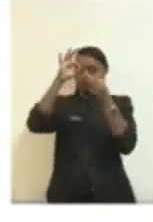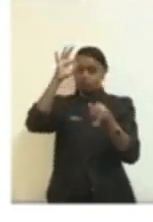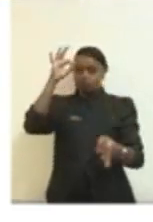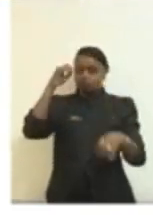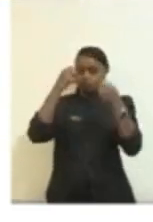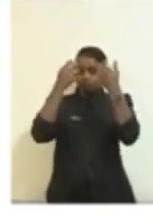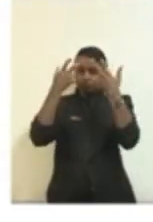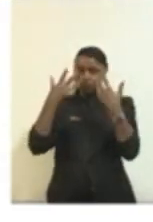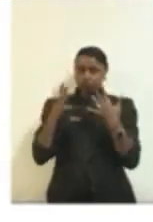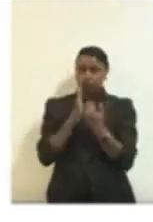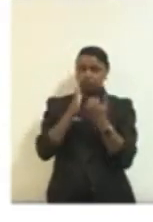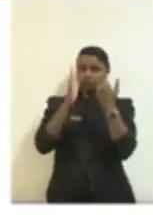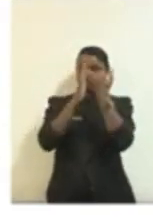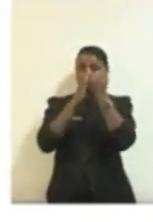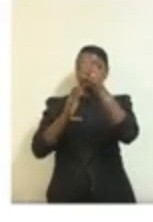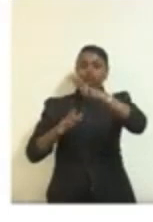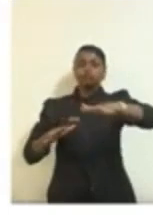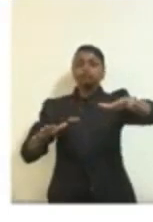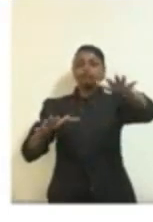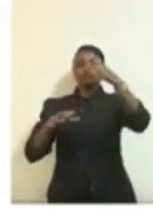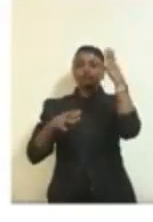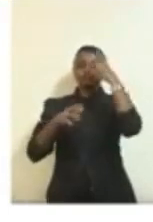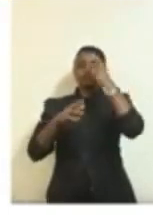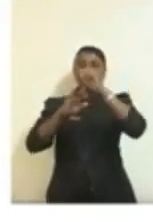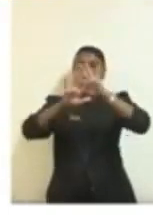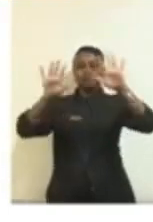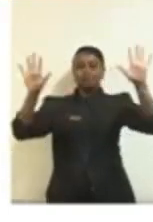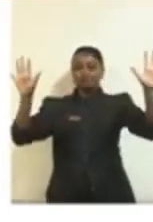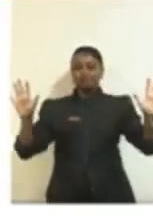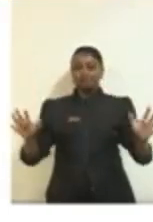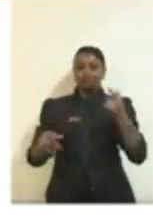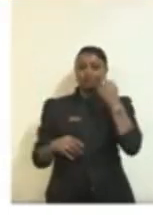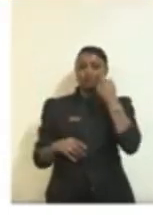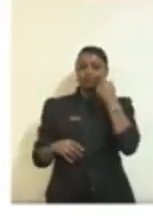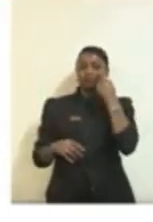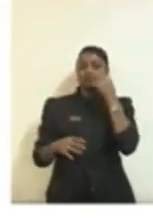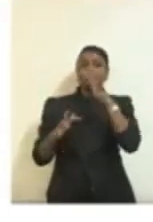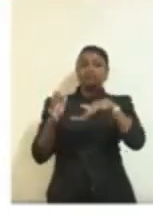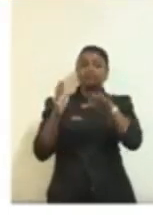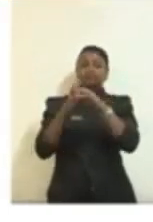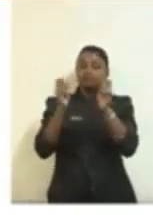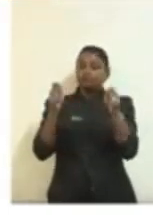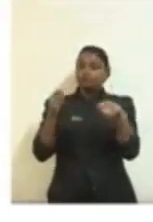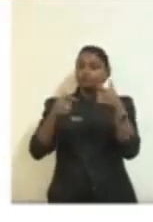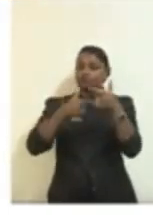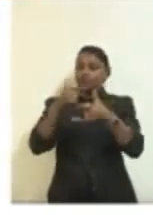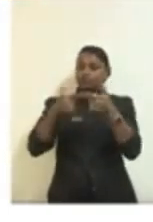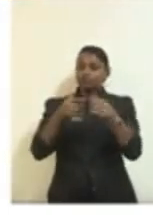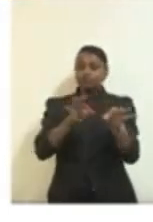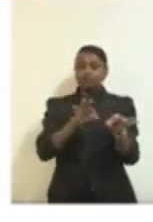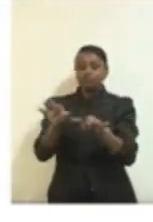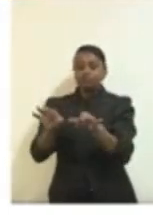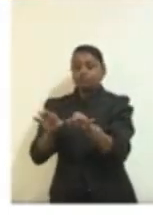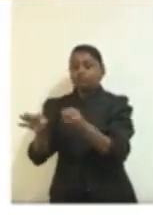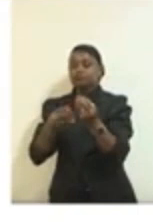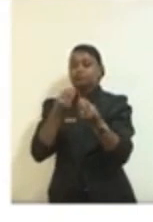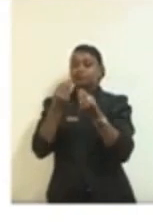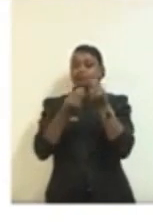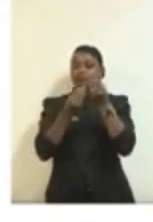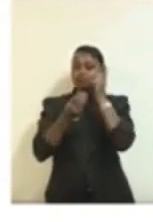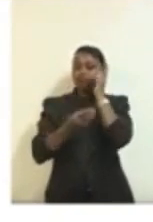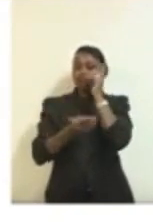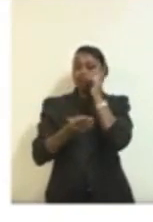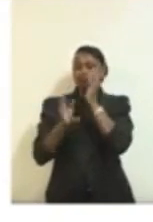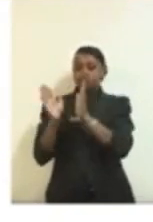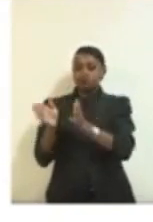comparando essas paisagens, eu concordo com o Razenac, que falou, tem espaço para tudo, mas tem que pensar como organizar isso no espaço, né? Uma